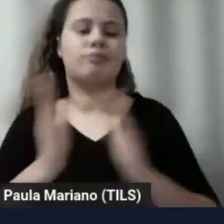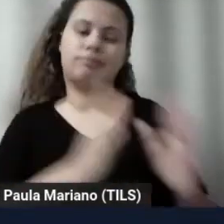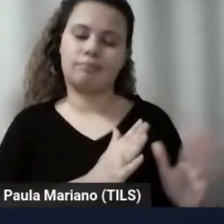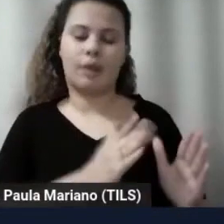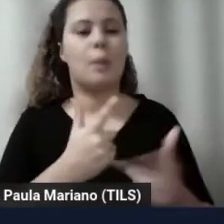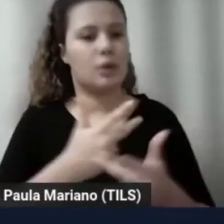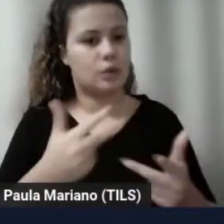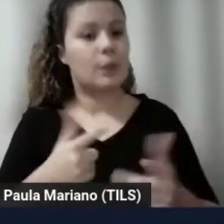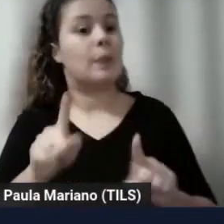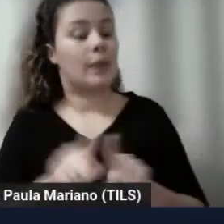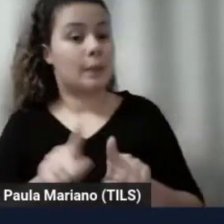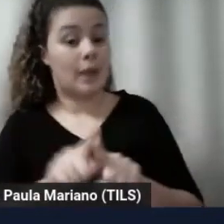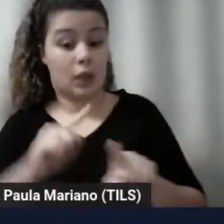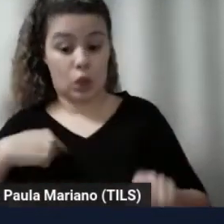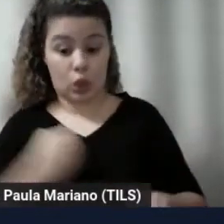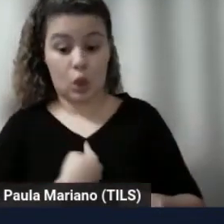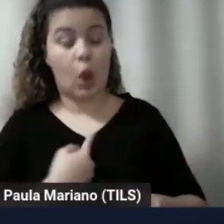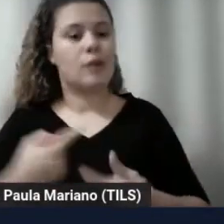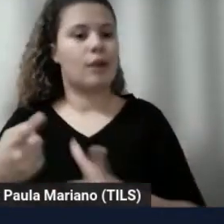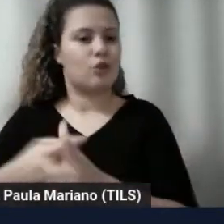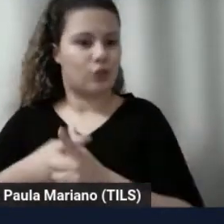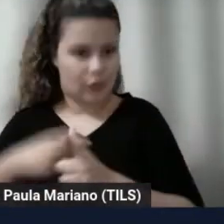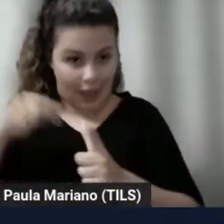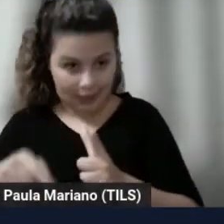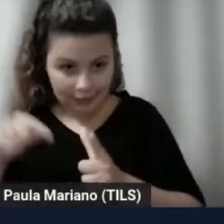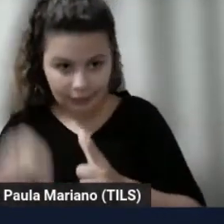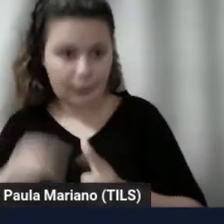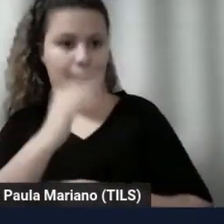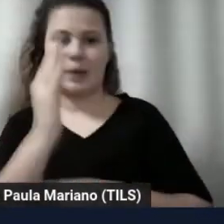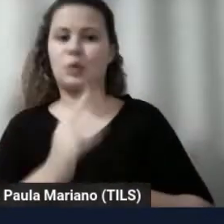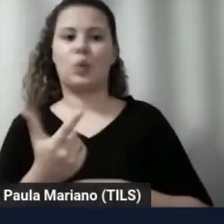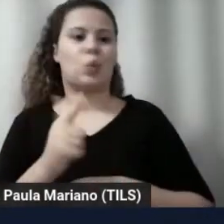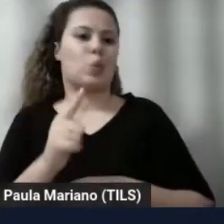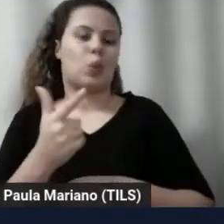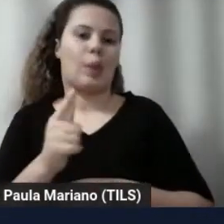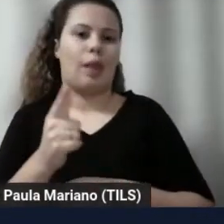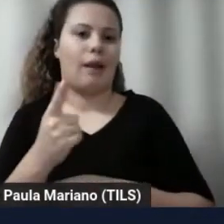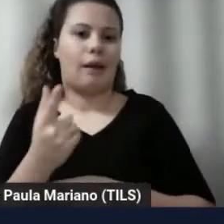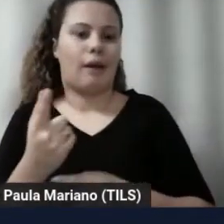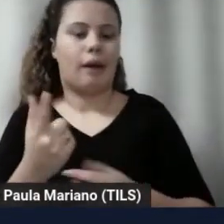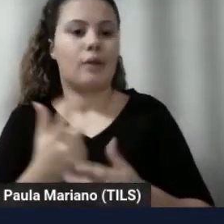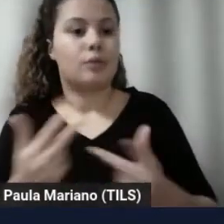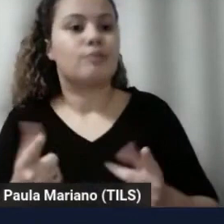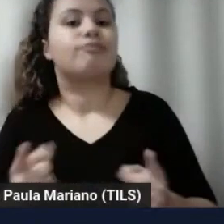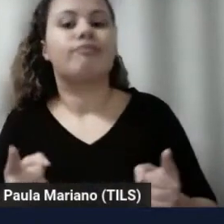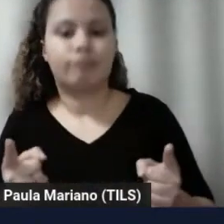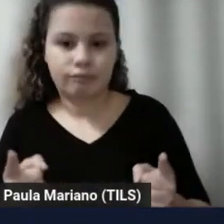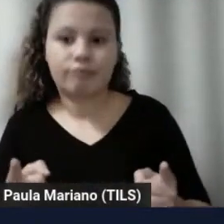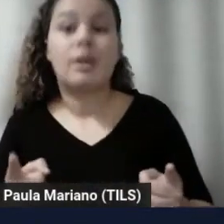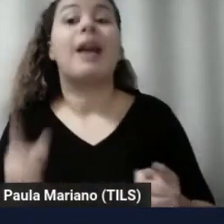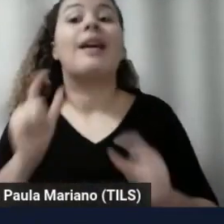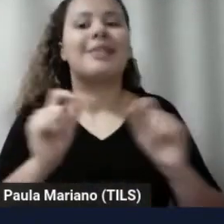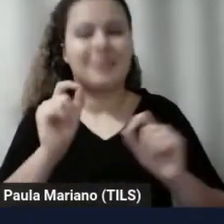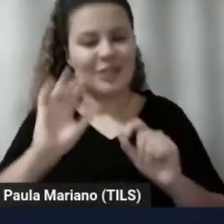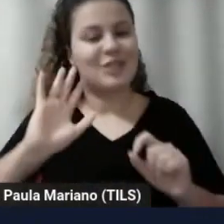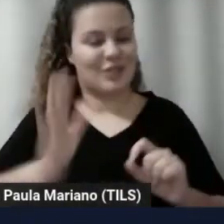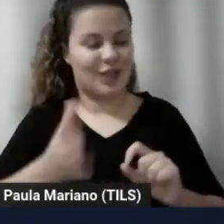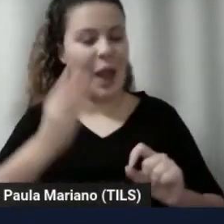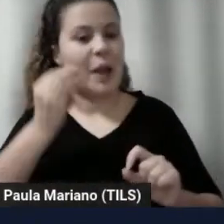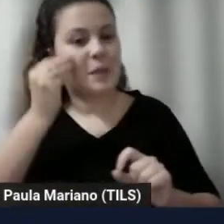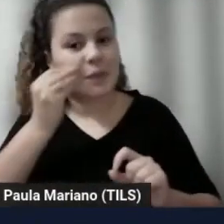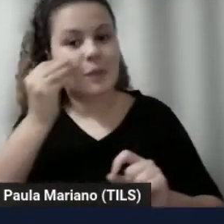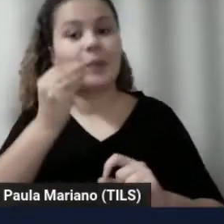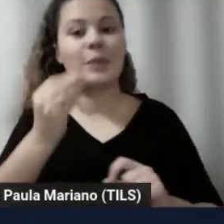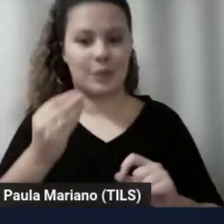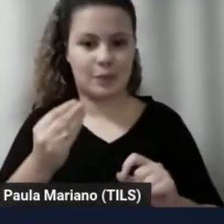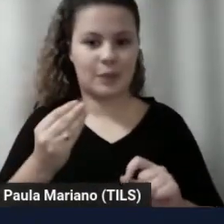dívida pública aqui no Brasil não tem contrapartida em investimentos, e quem já provou isso é o Tribunal de Contas da União. Então,